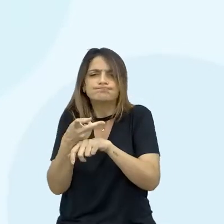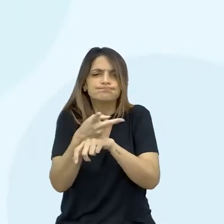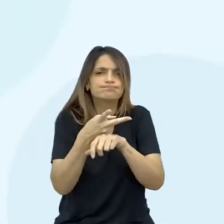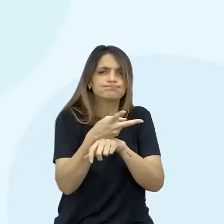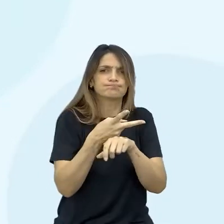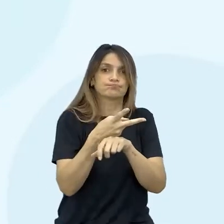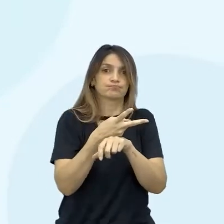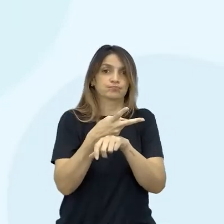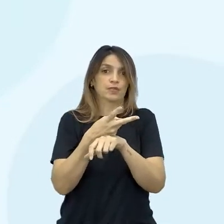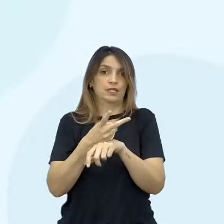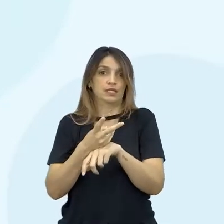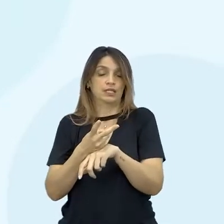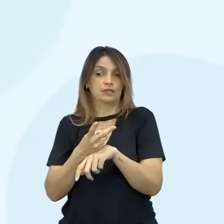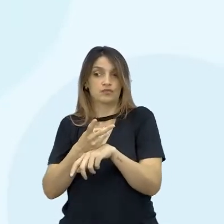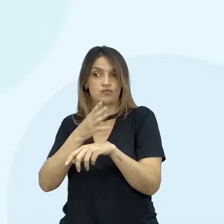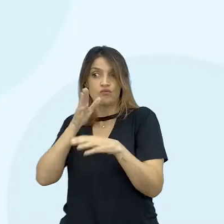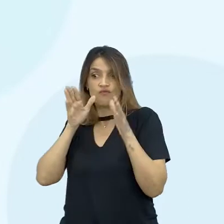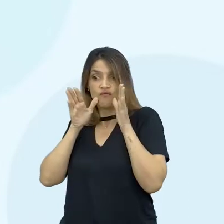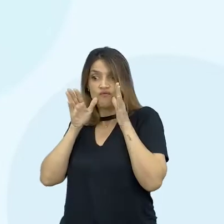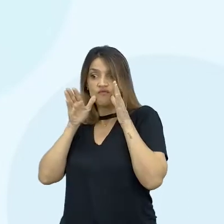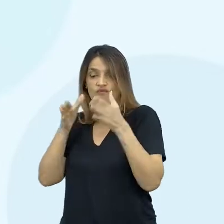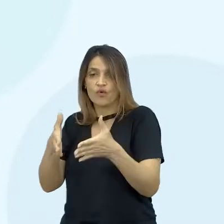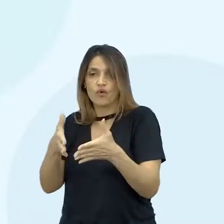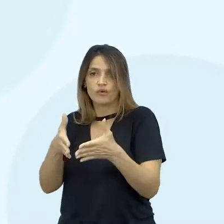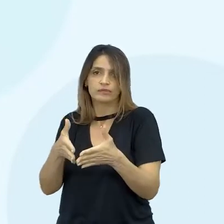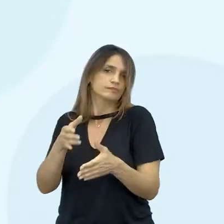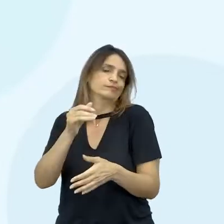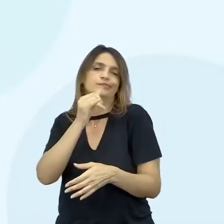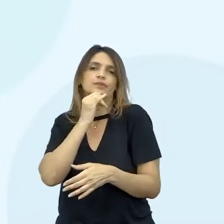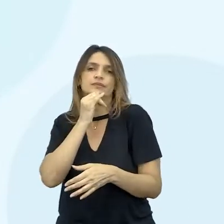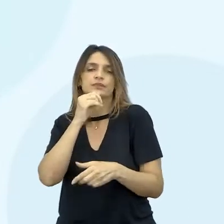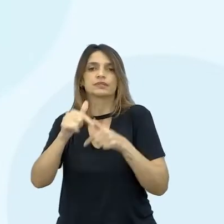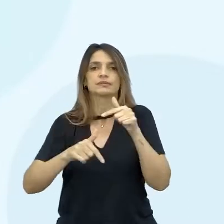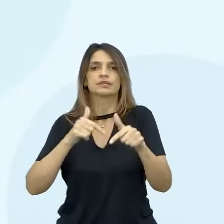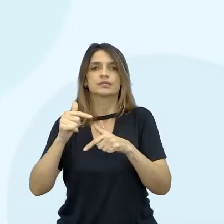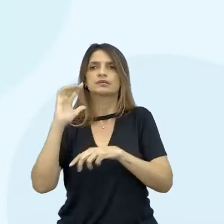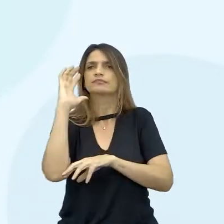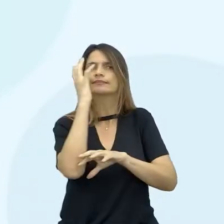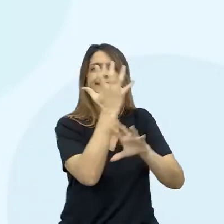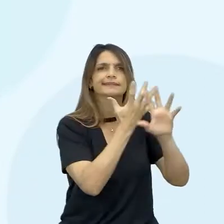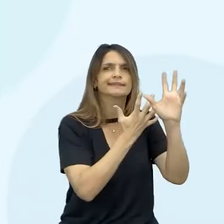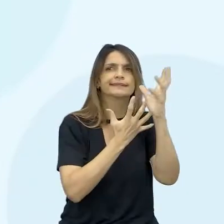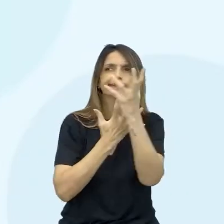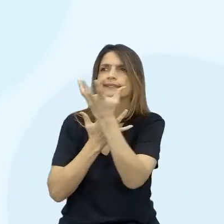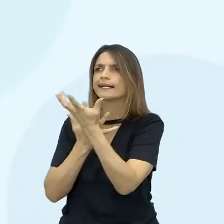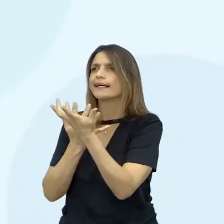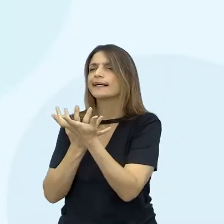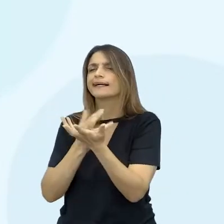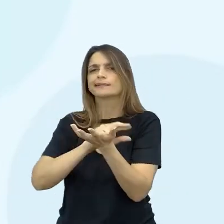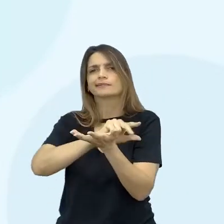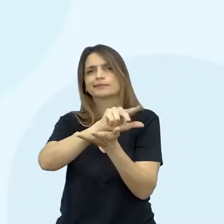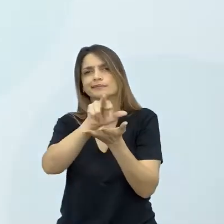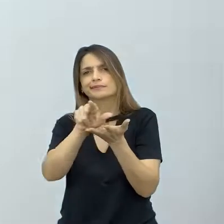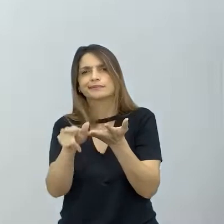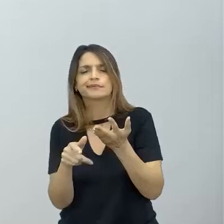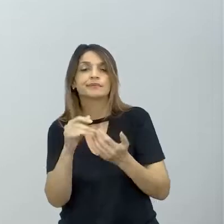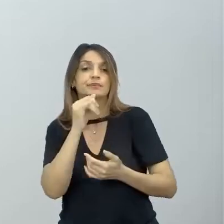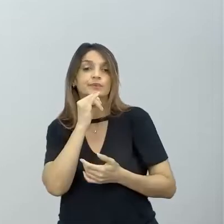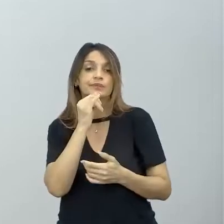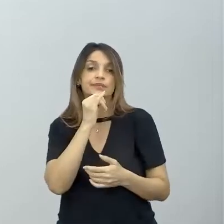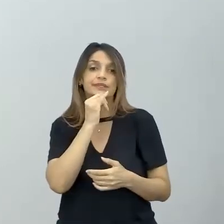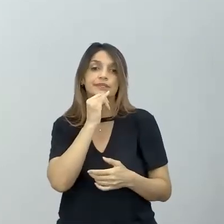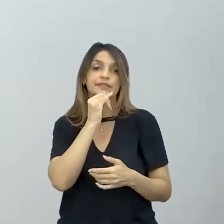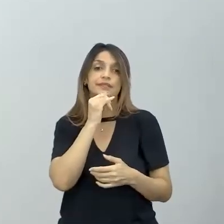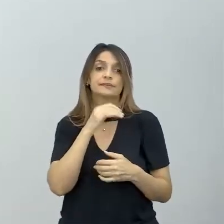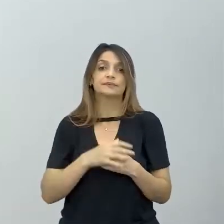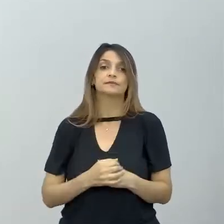realidade, né? A partir de um ponto. Então, nós estamos trabalhando aqui a paisagem, nós estamos trabalhando aqui, por exemplo,